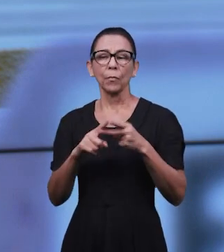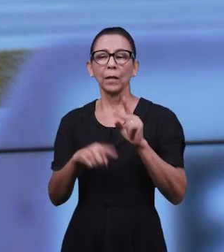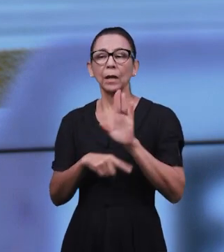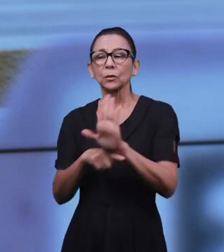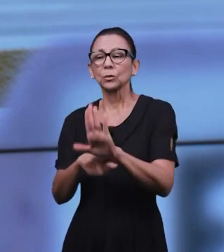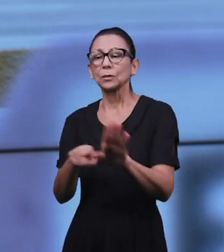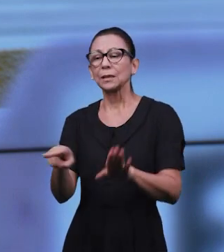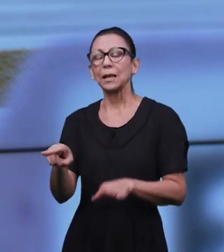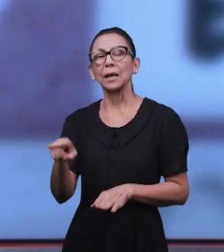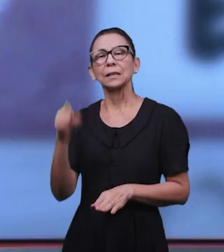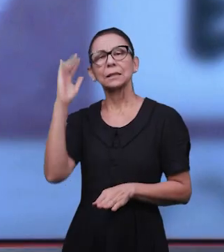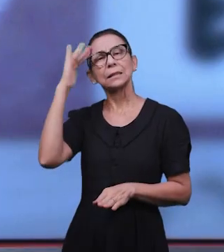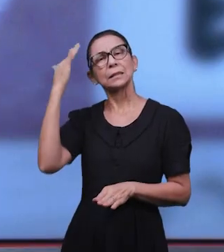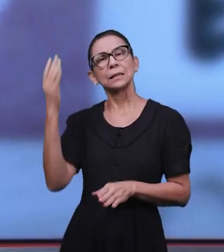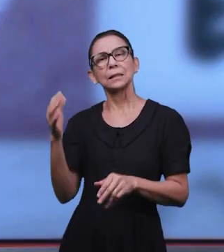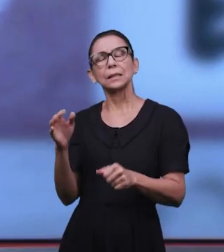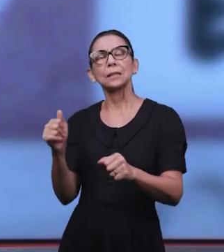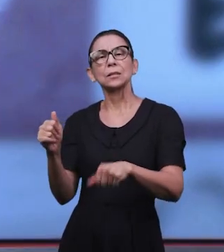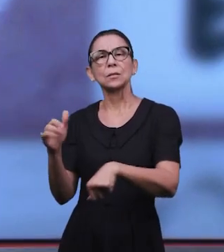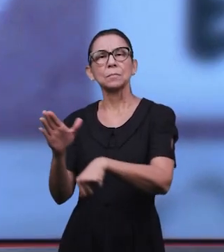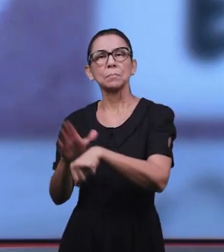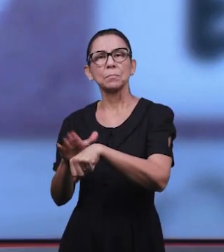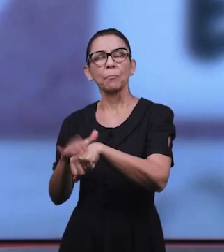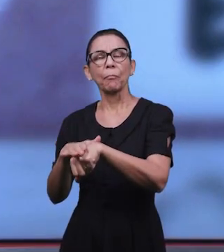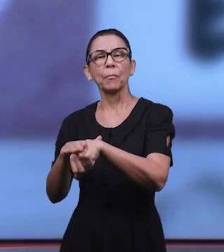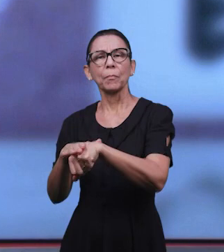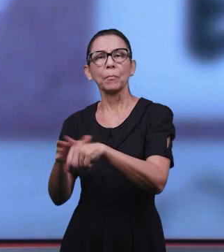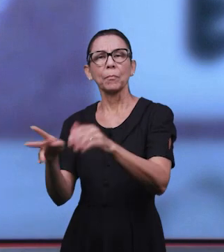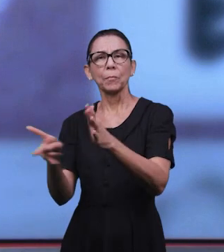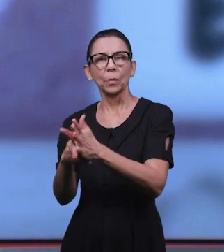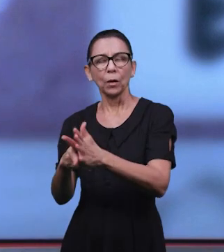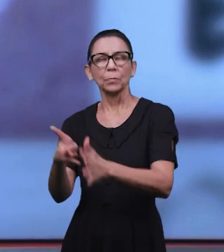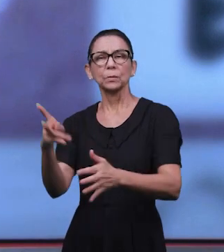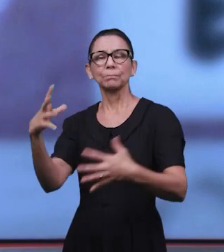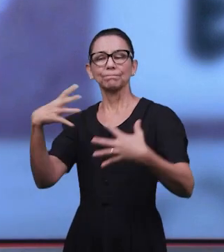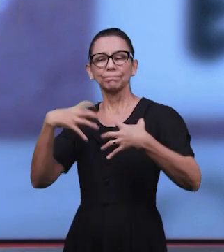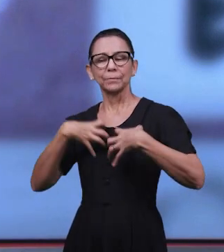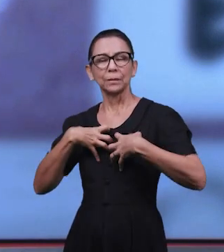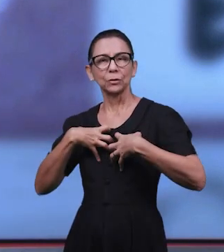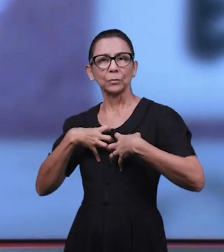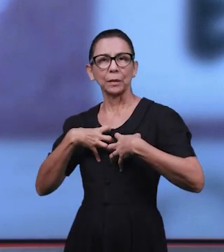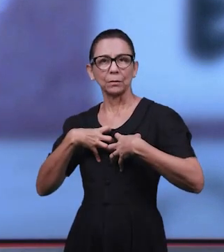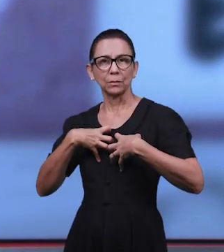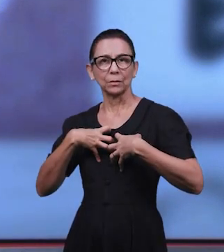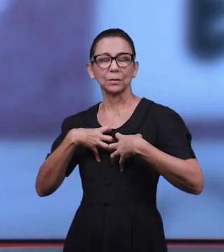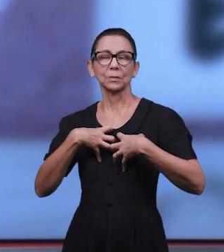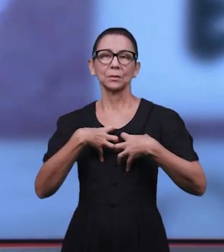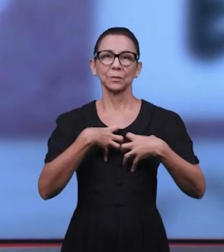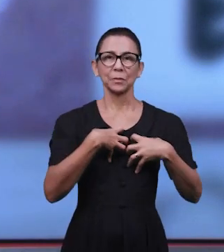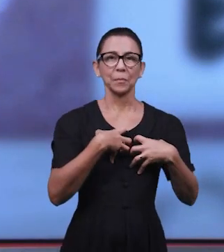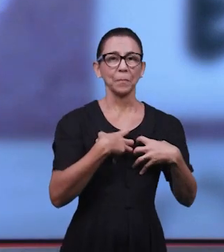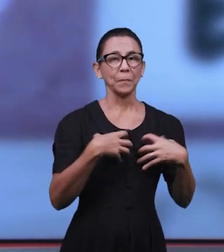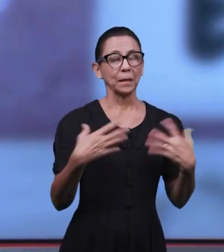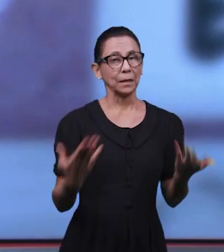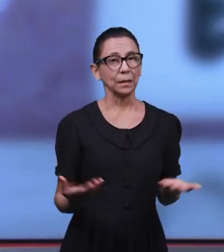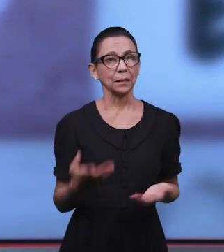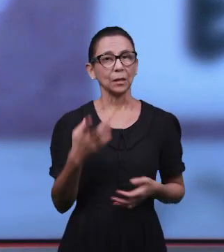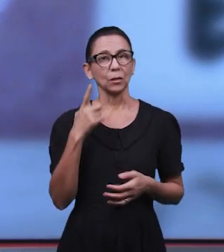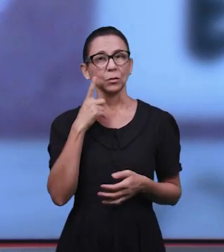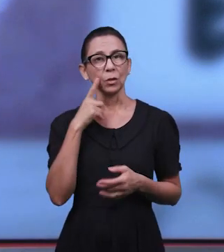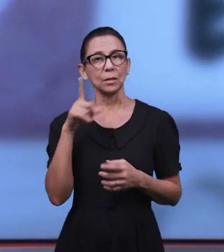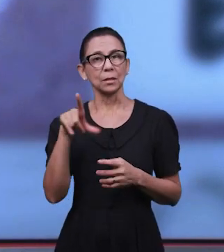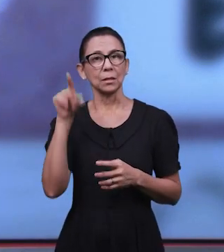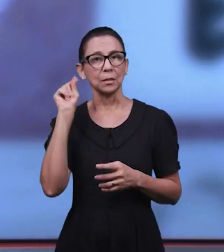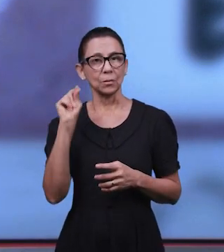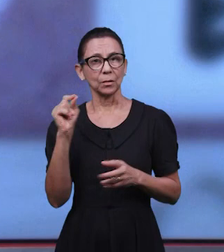próprios sentimentos? Juntamente com as contribuições das ciências, nós escolhemos como orientação a Bíblia,